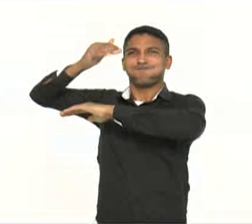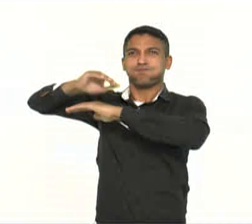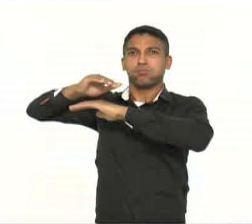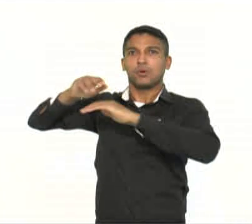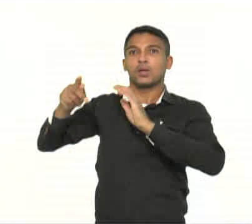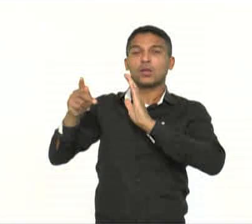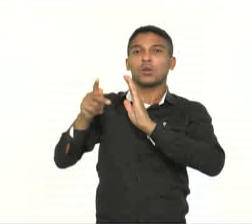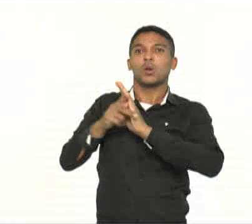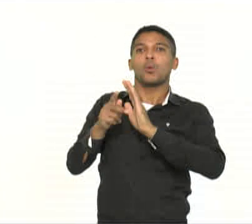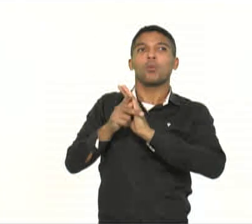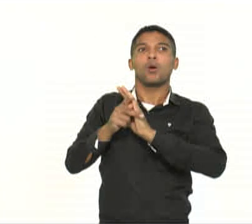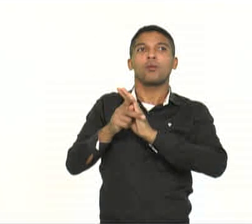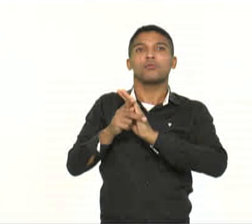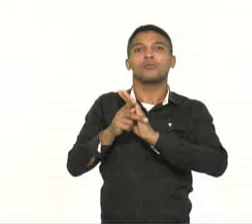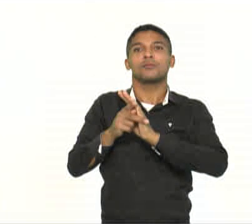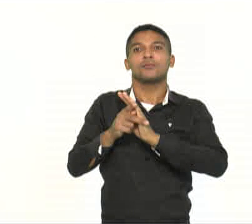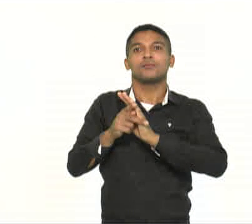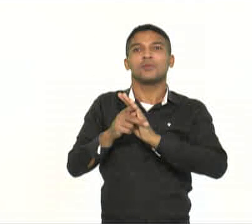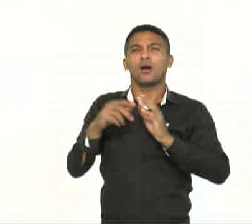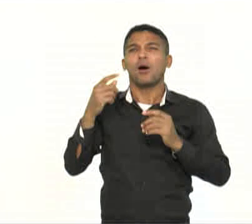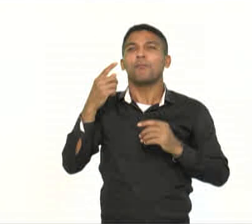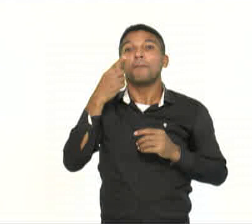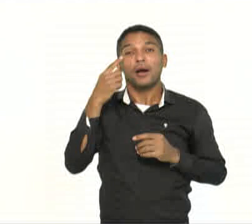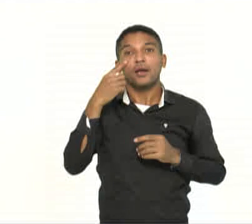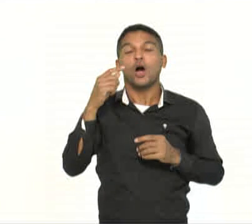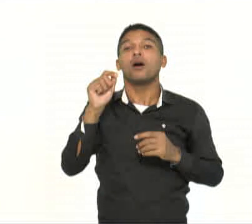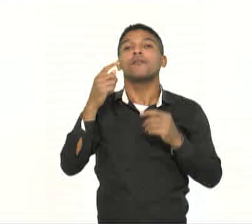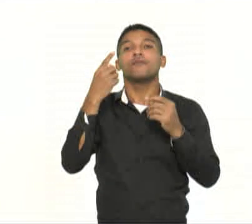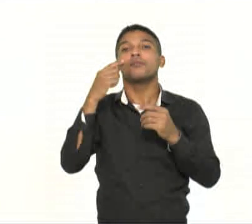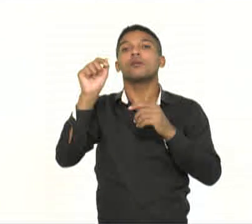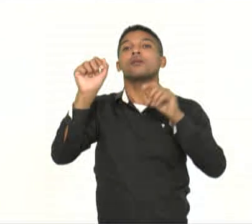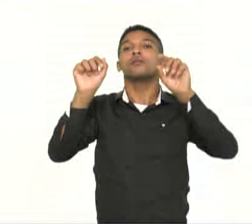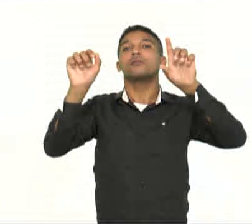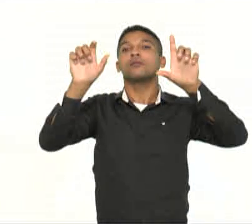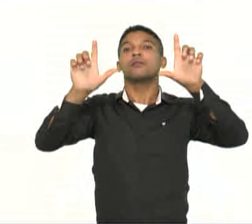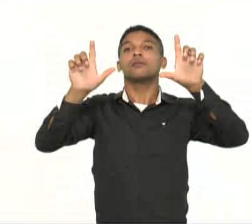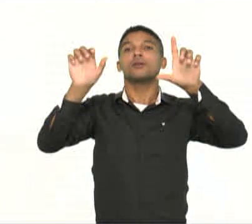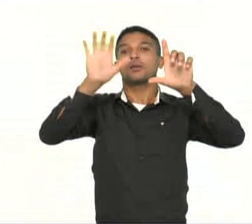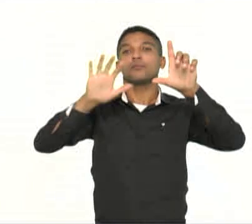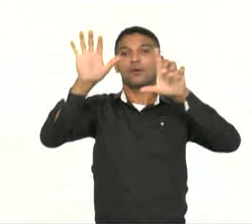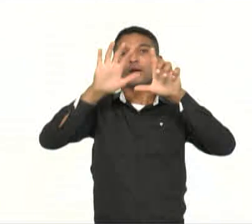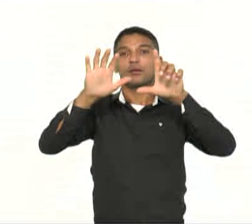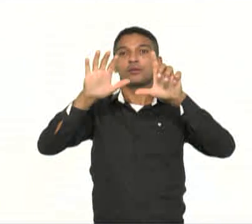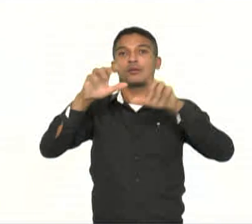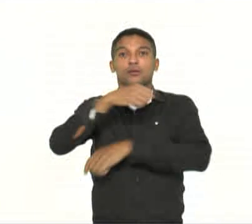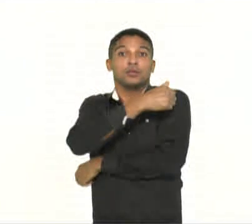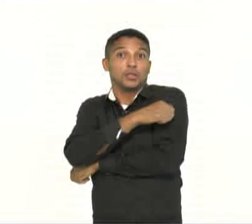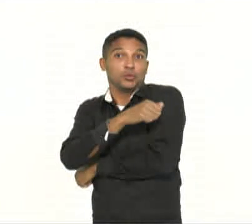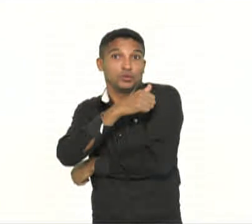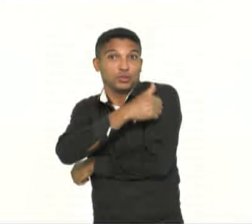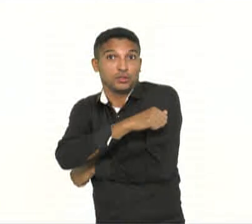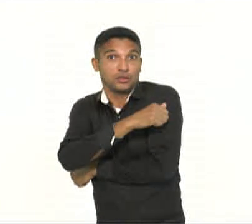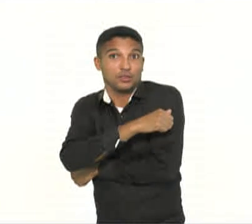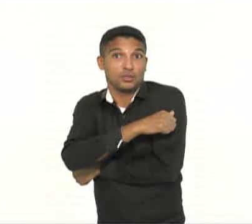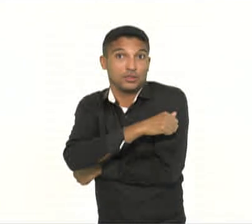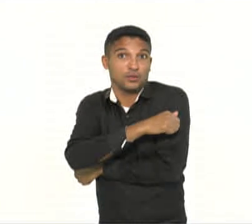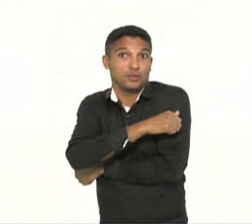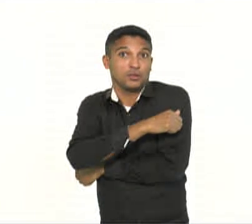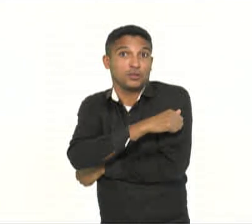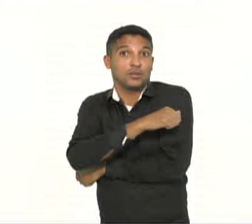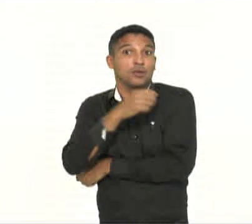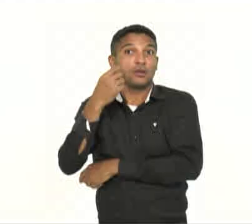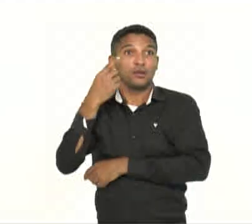ali a imagem do Rio de Janeiro, é uma pintura que representa o Rio de Janeiro, o Pão de Açúcar, o Cristo Redentor. O